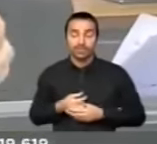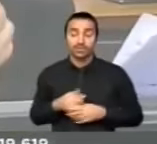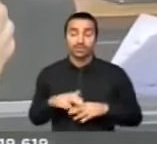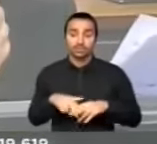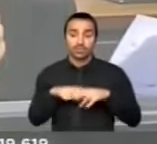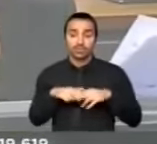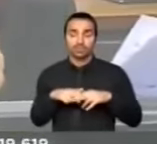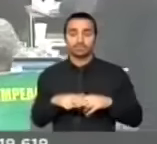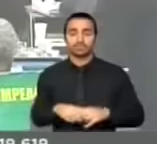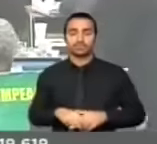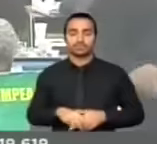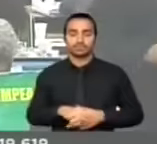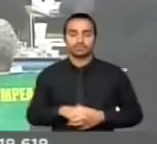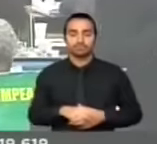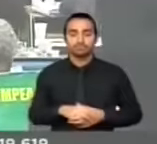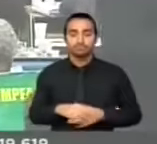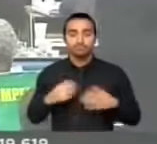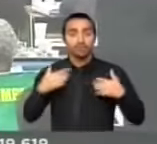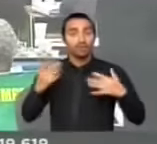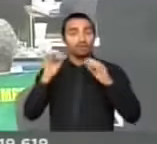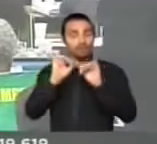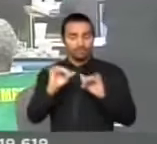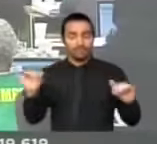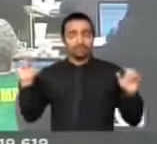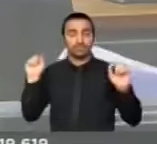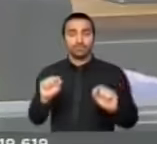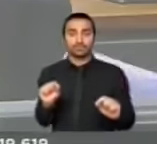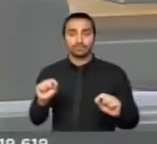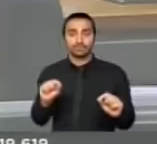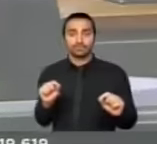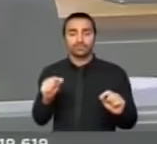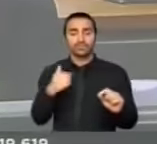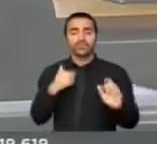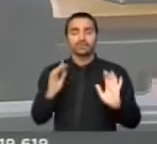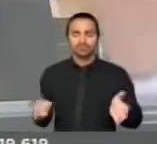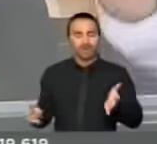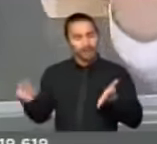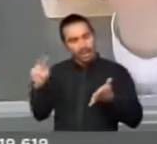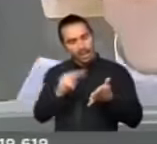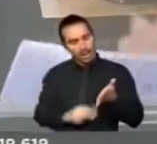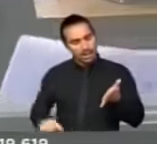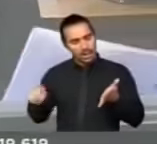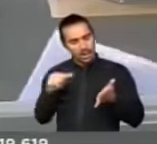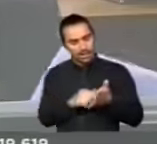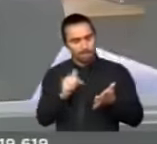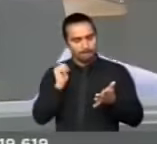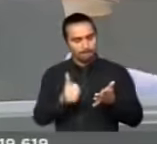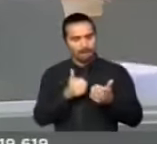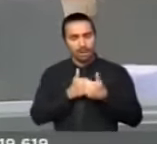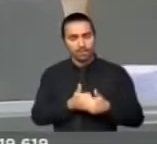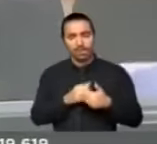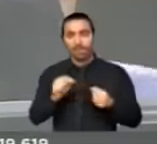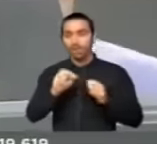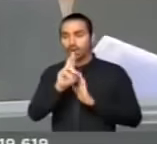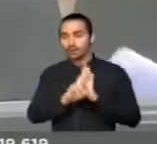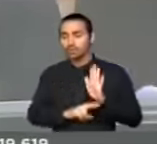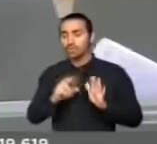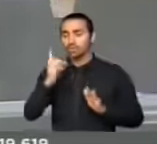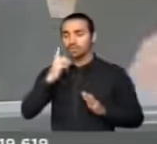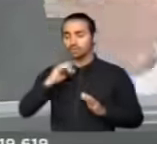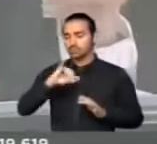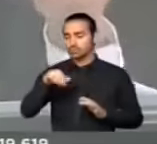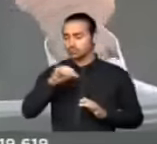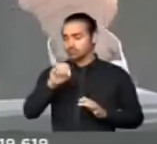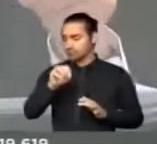isso, eu queria dizer o seguinte, eu li atentamente e acompanhei o relatório do deputado Gilvair